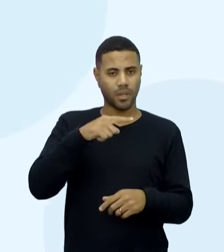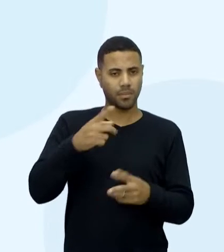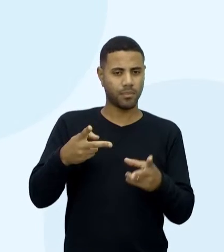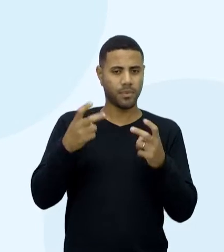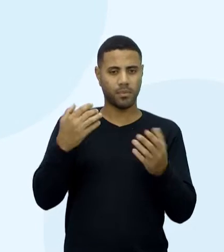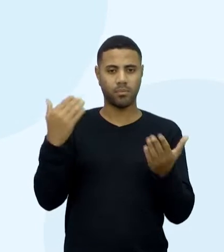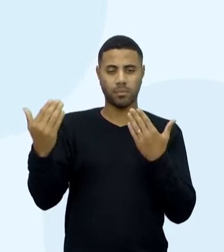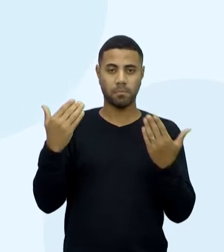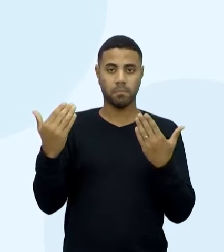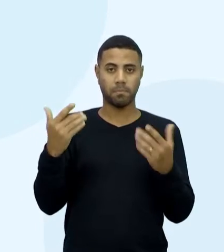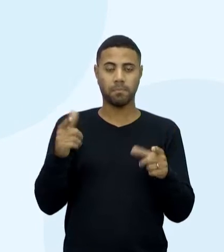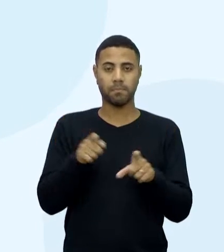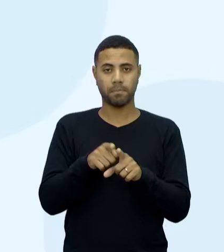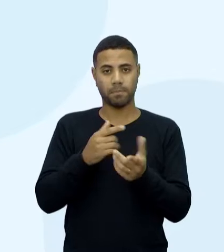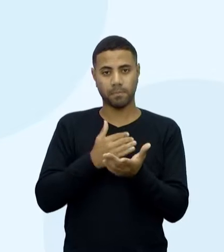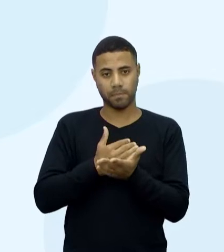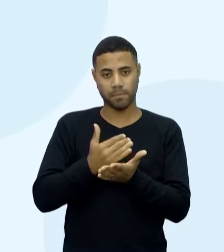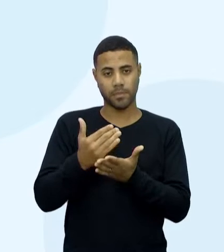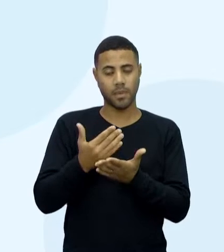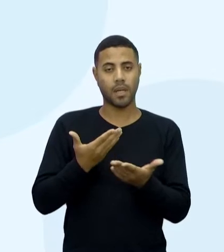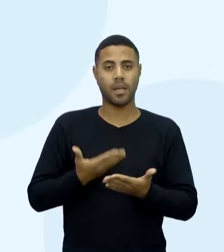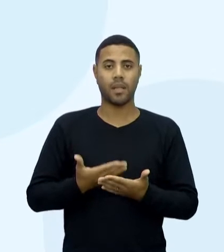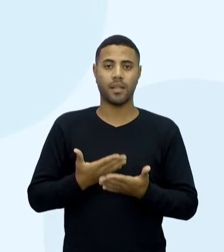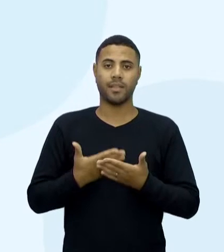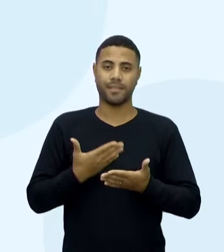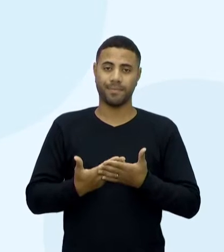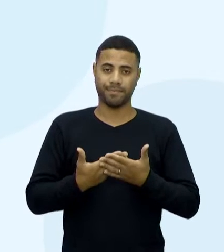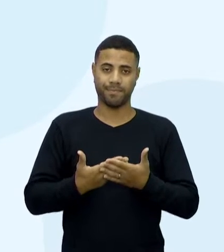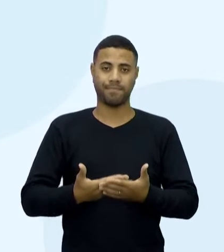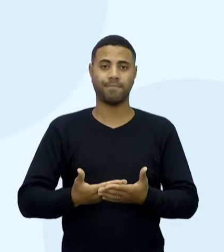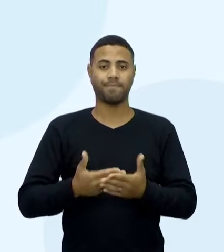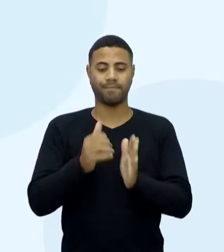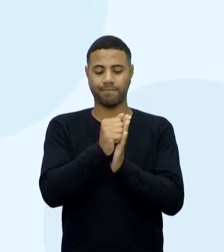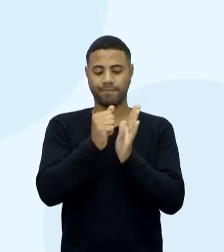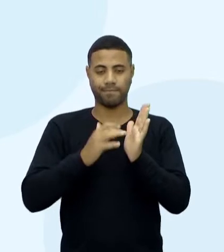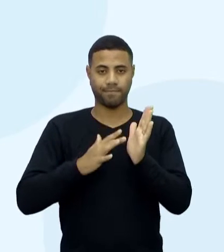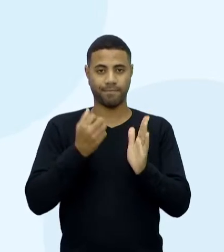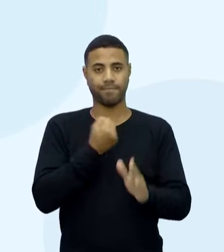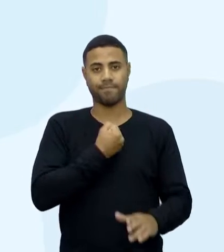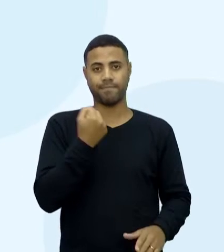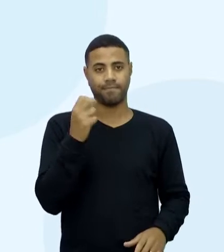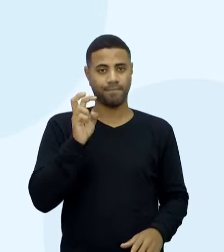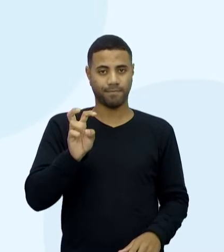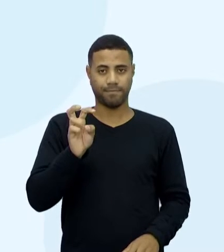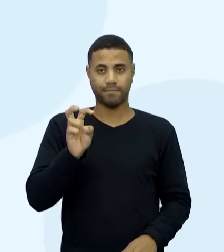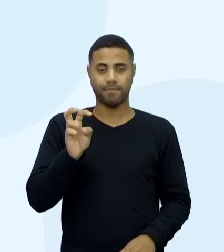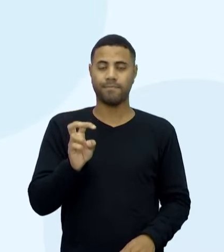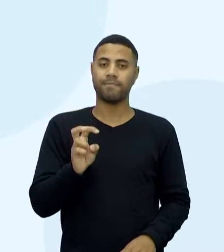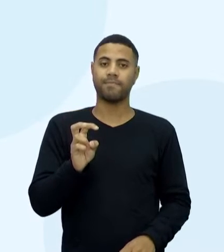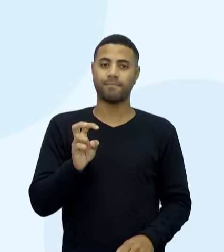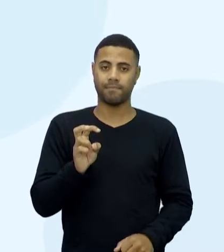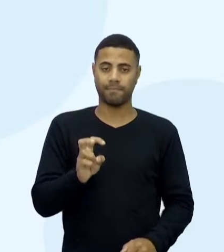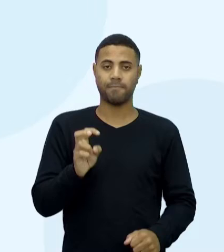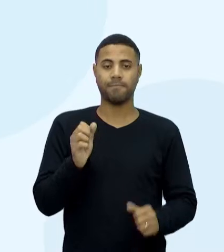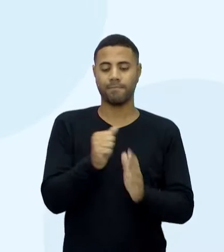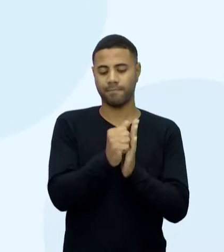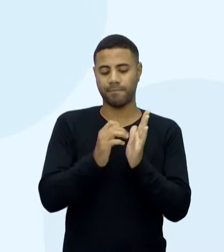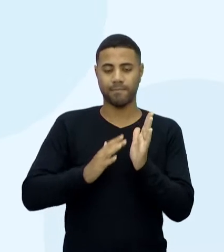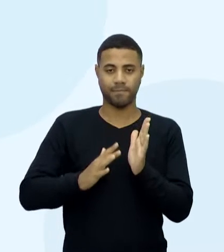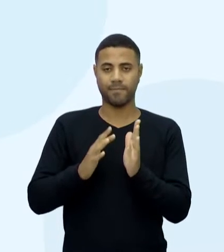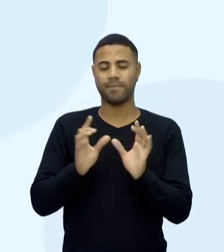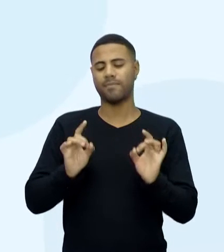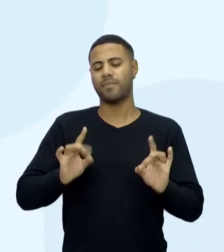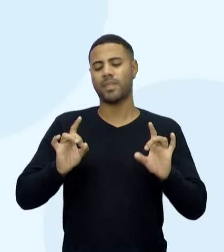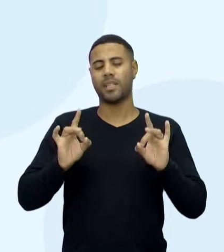gente abre com essa aula a nossa atividade cinco e a atividade cinco é uma atividade